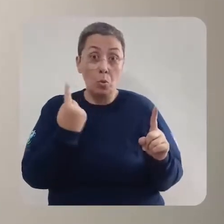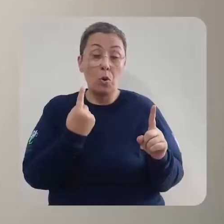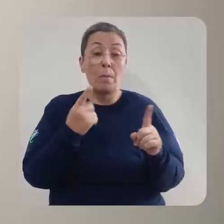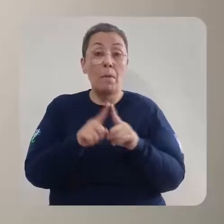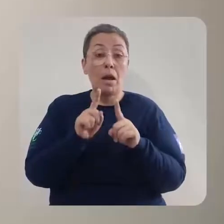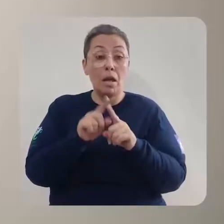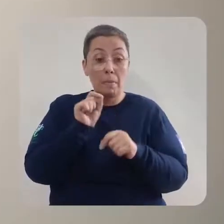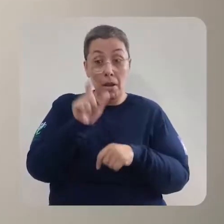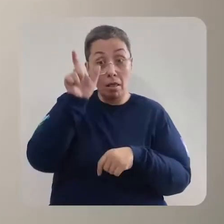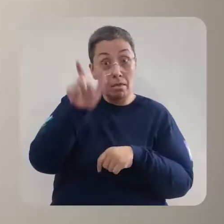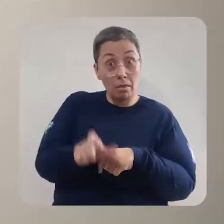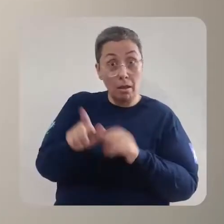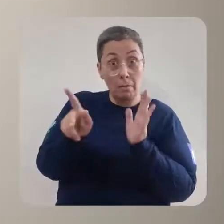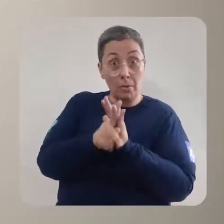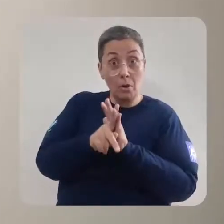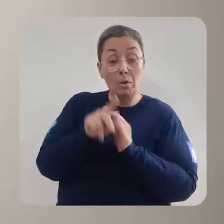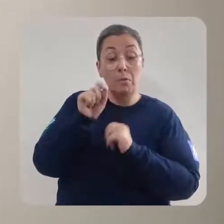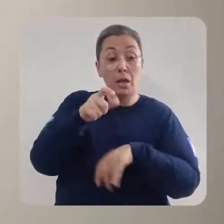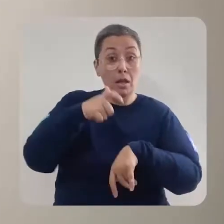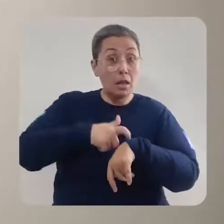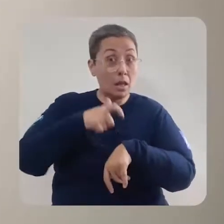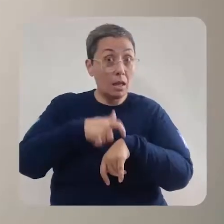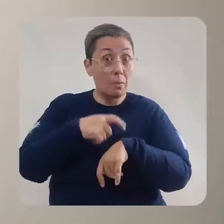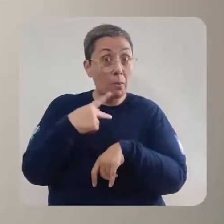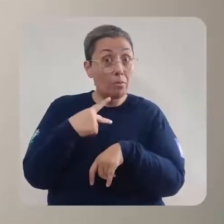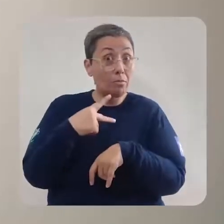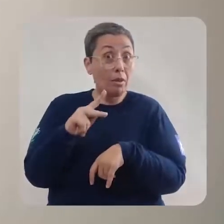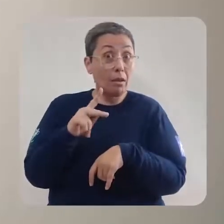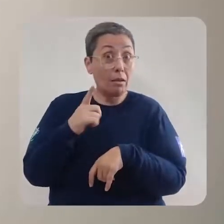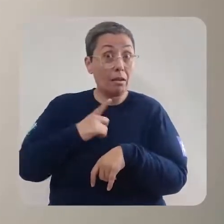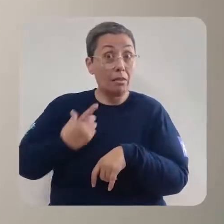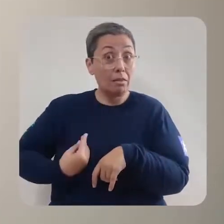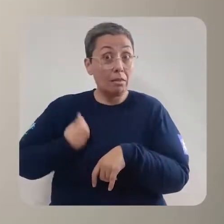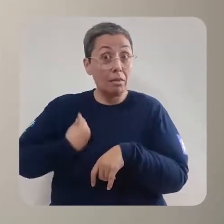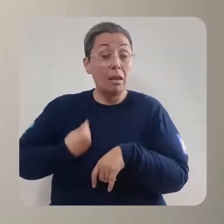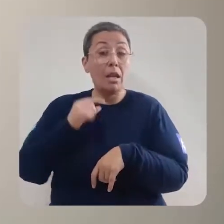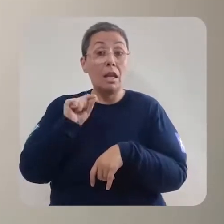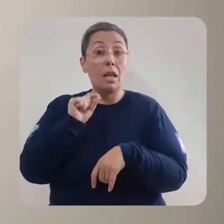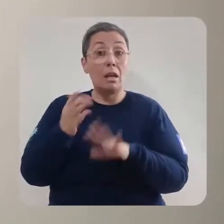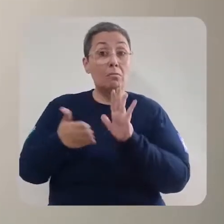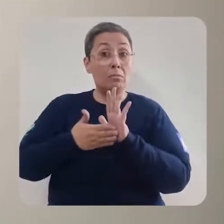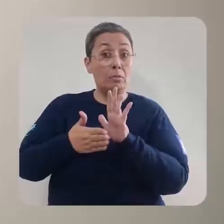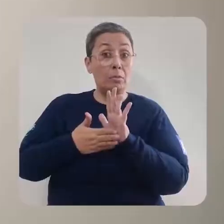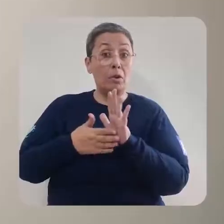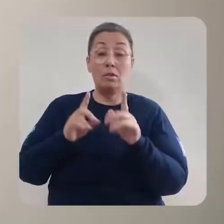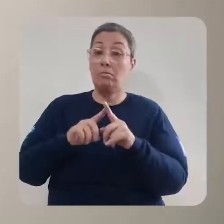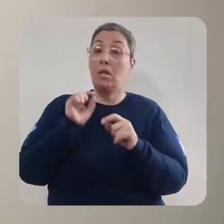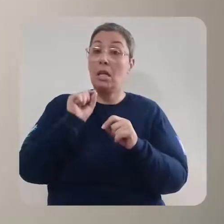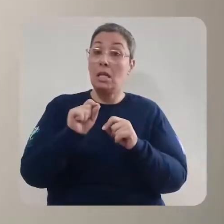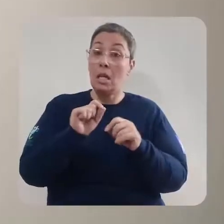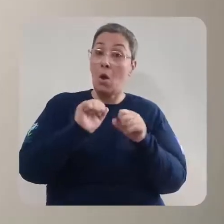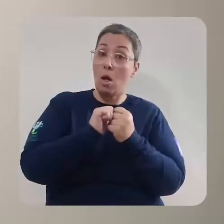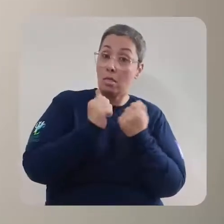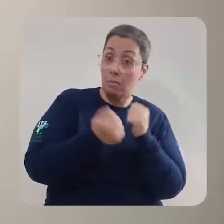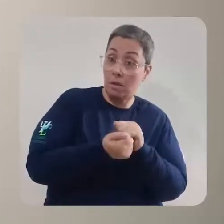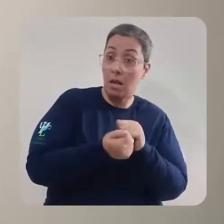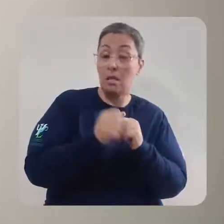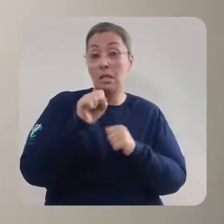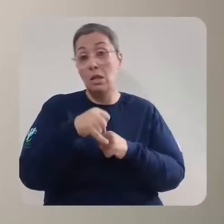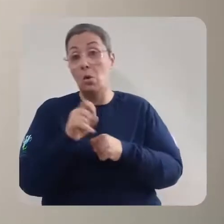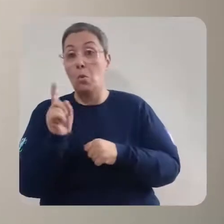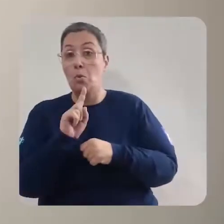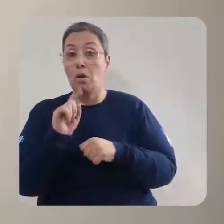é para aquele sujeito, naquele tempo que ele está, né, e naquilo que eu propus, seja de forma adaptada ou